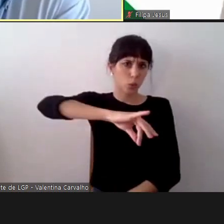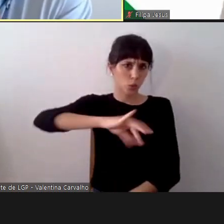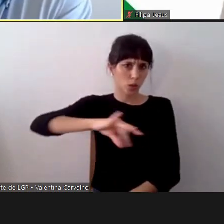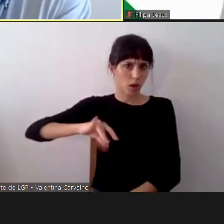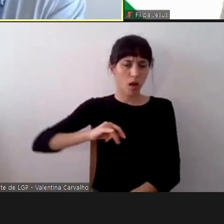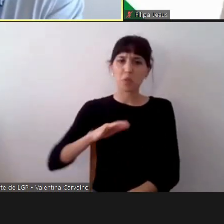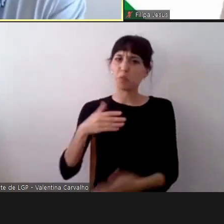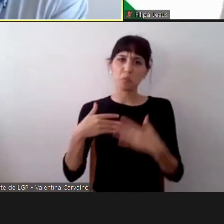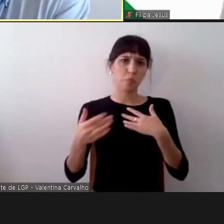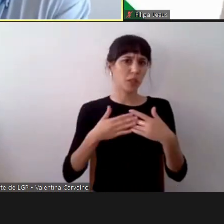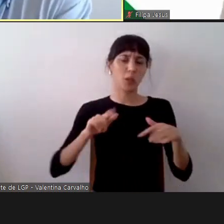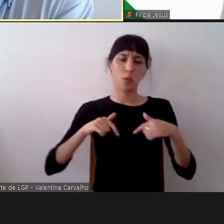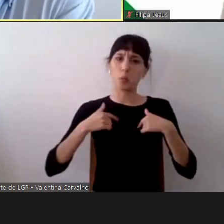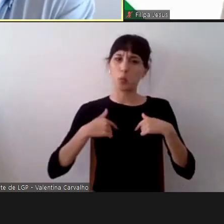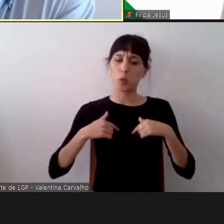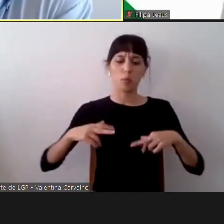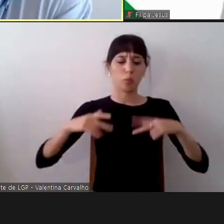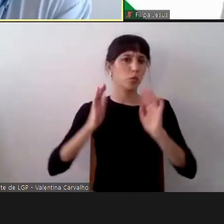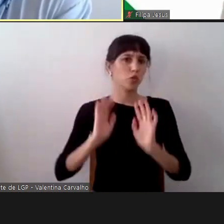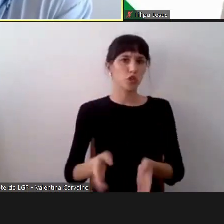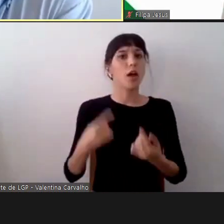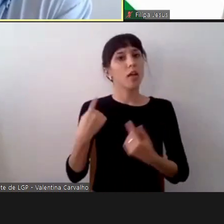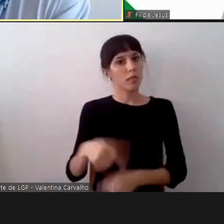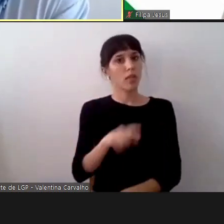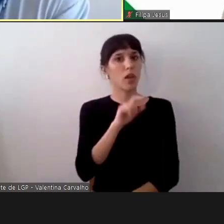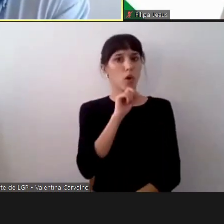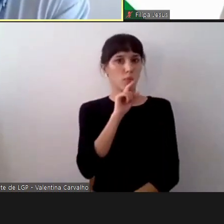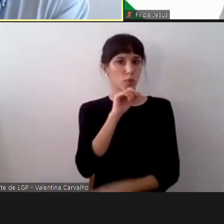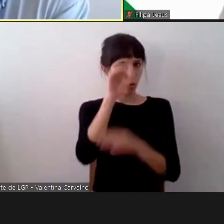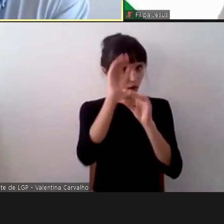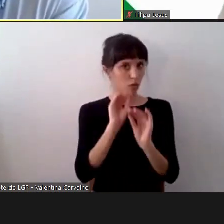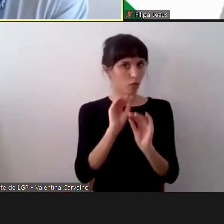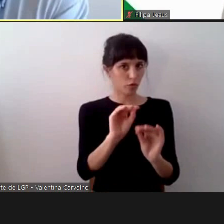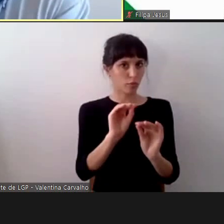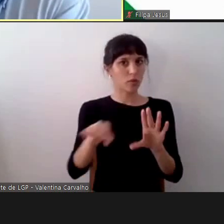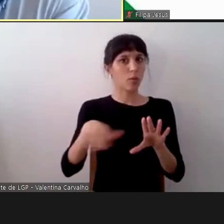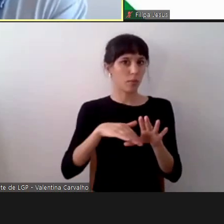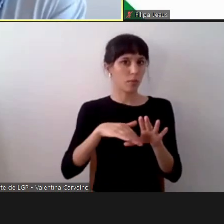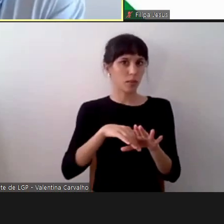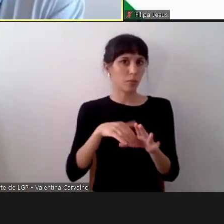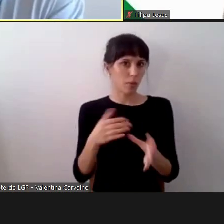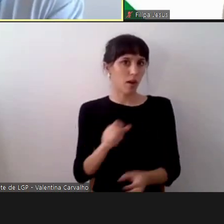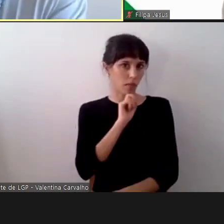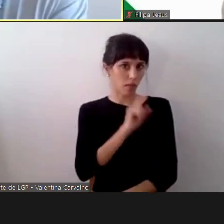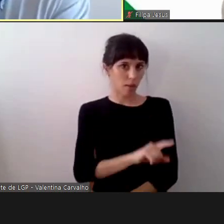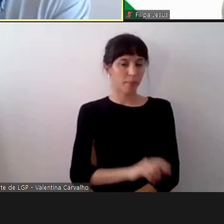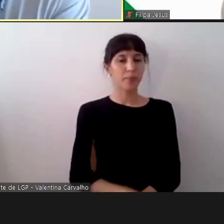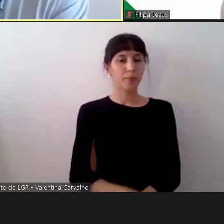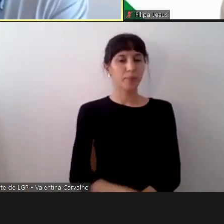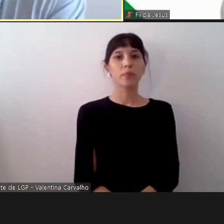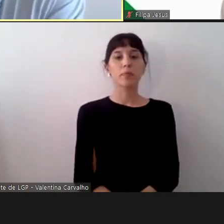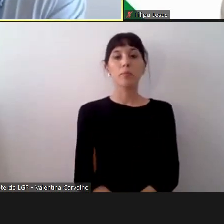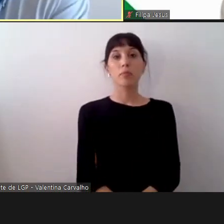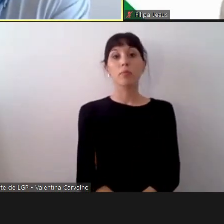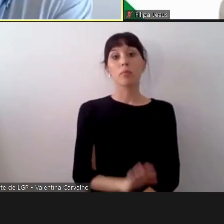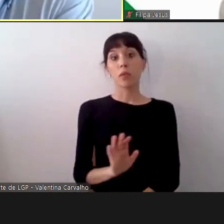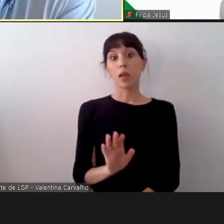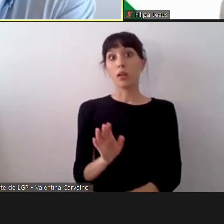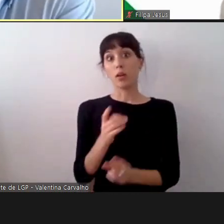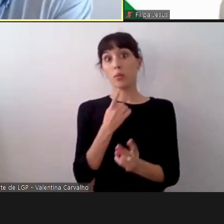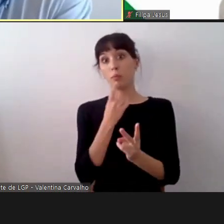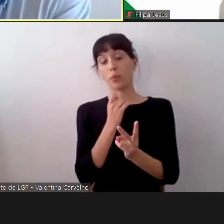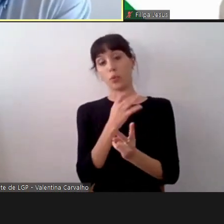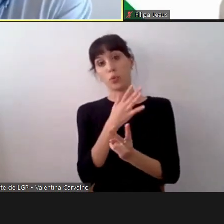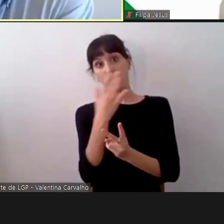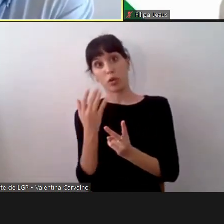oportunidade, através da oferta formativa que a Fundação tem, para poder frequentar esses cursos. Questão diferente, e na qual eu não vou